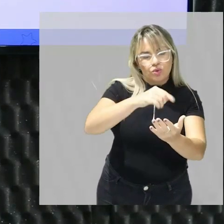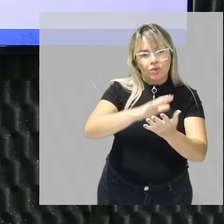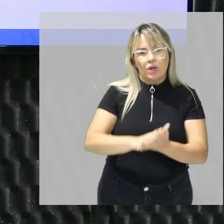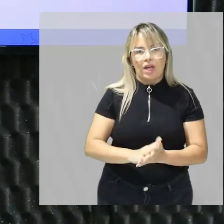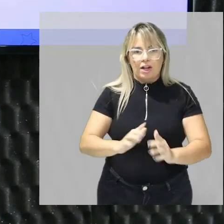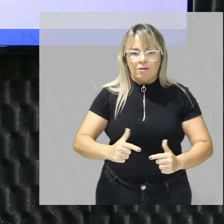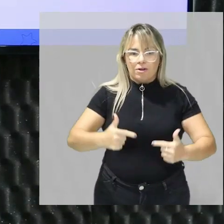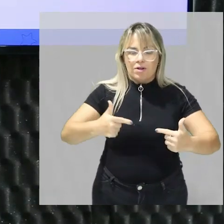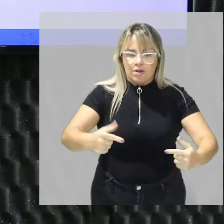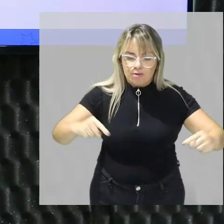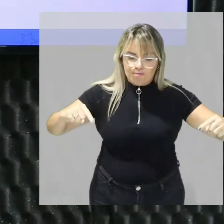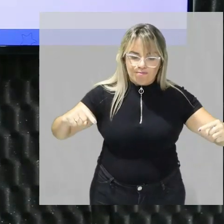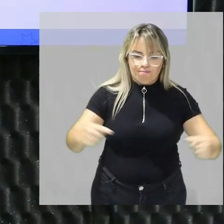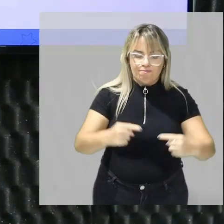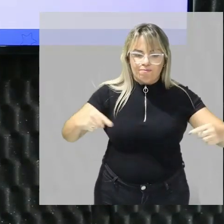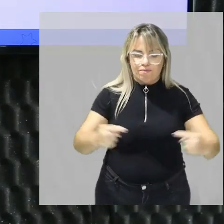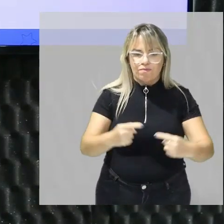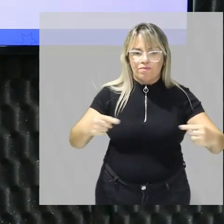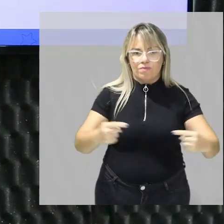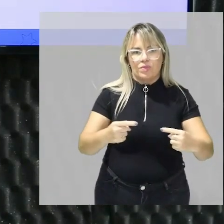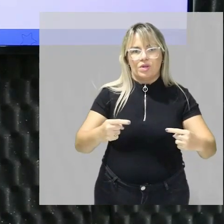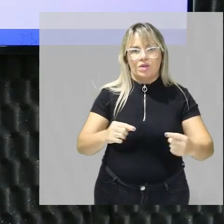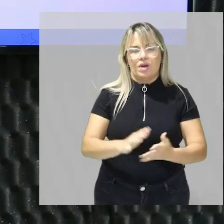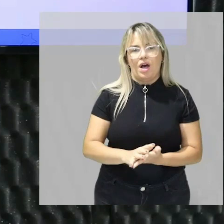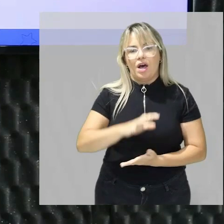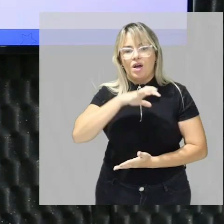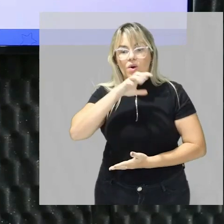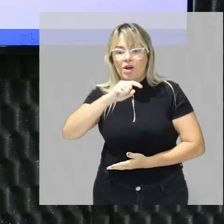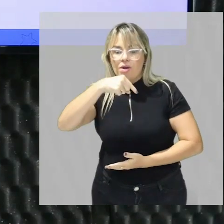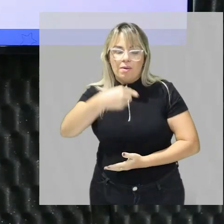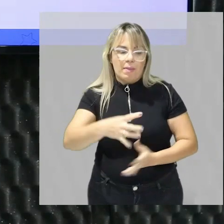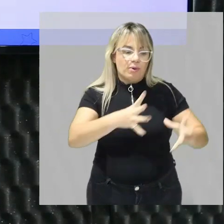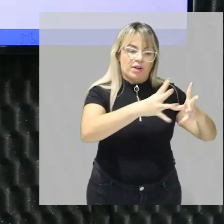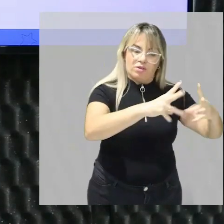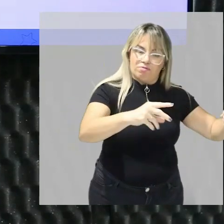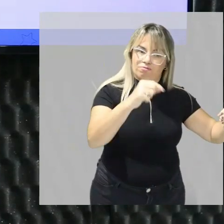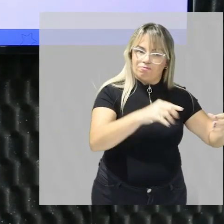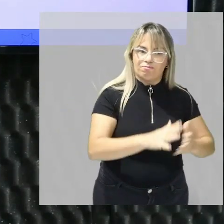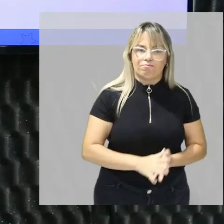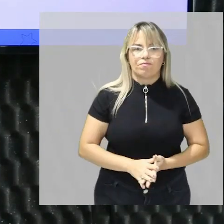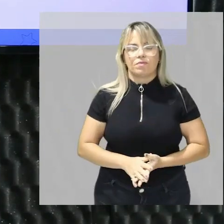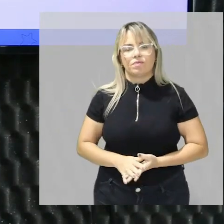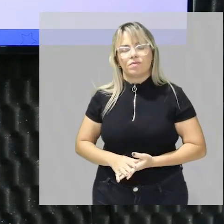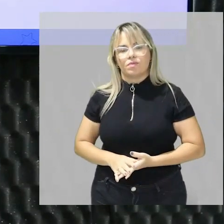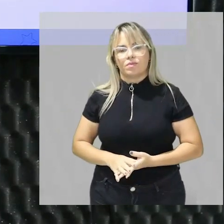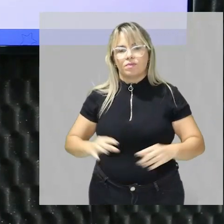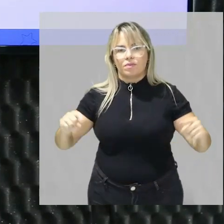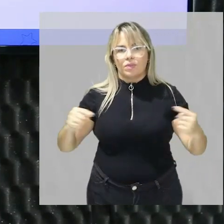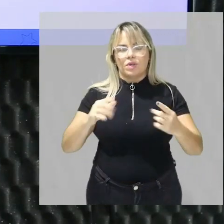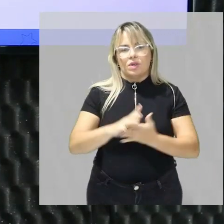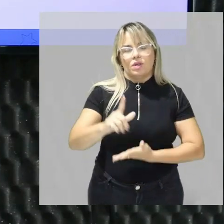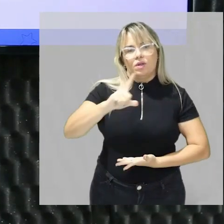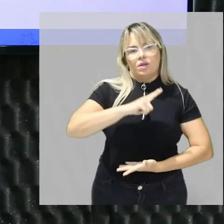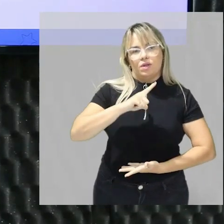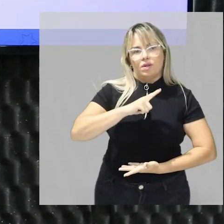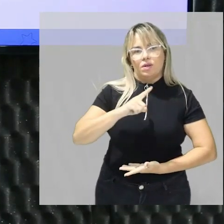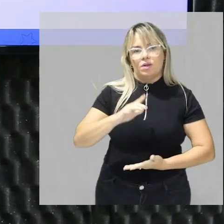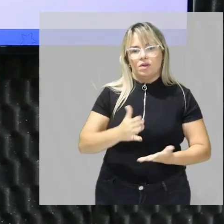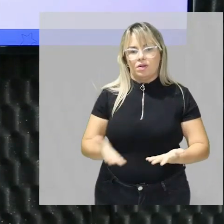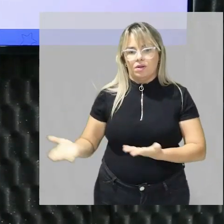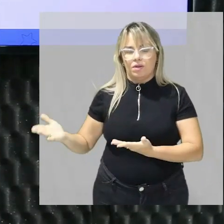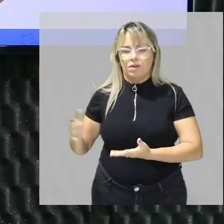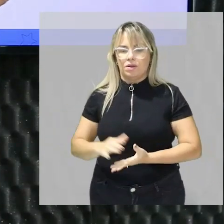recursos. Consequentemente, vai gerar competição aí, gente. Tá? Então, Existe possibilidade de ter competição